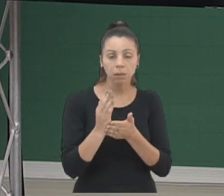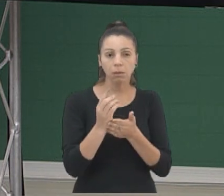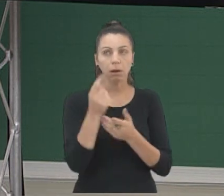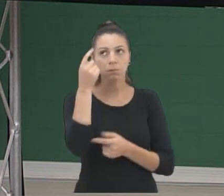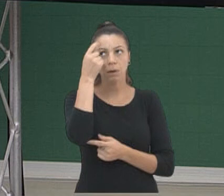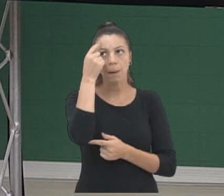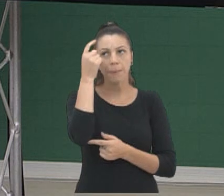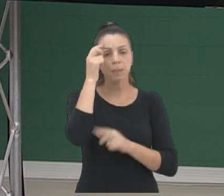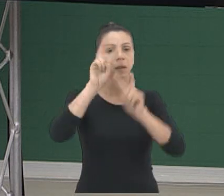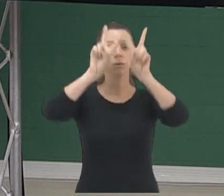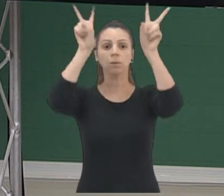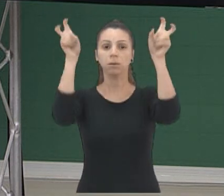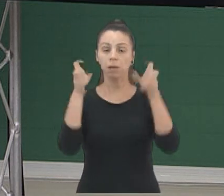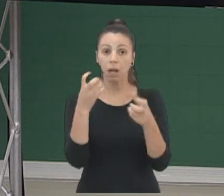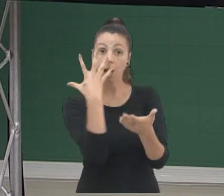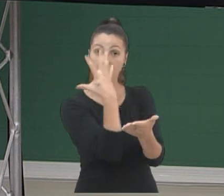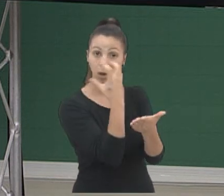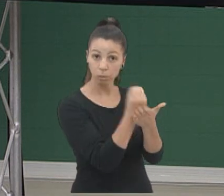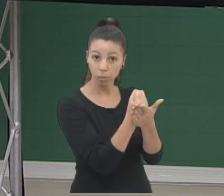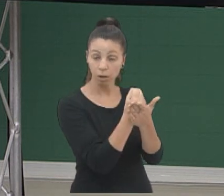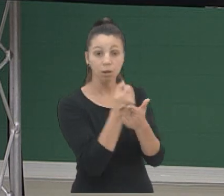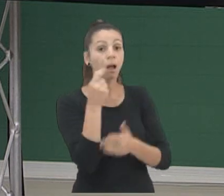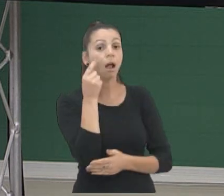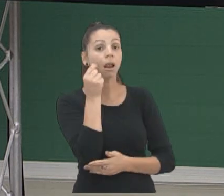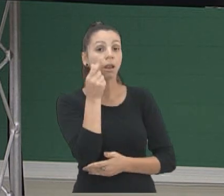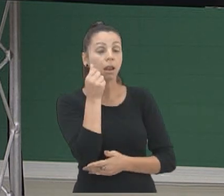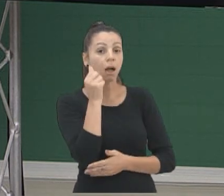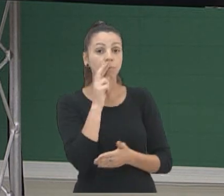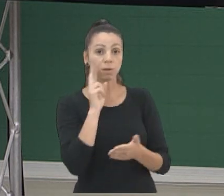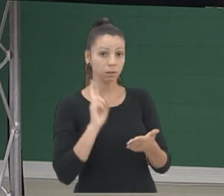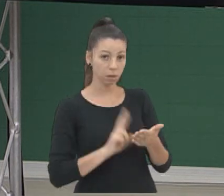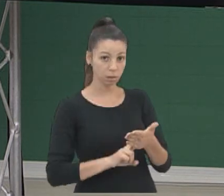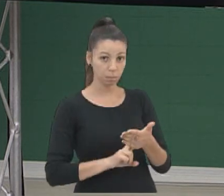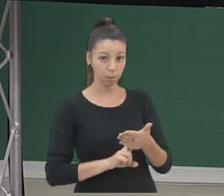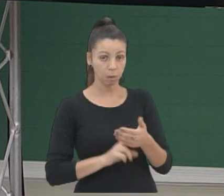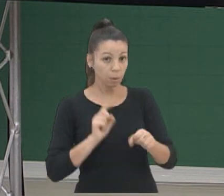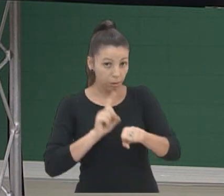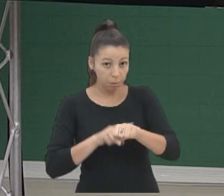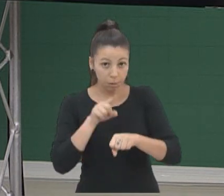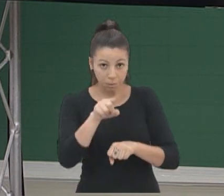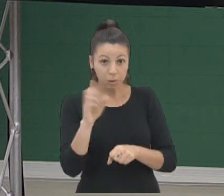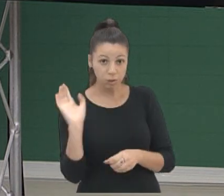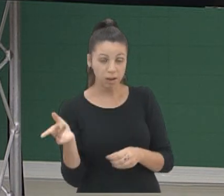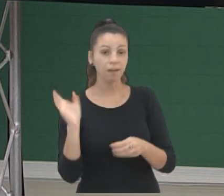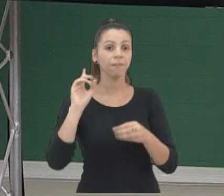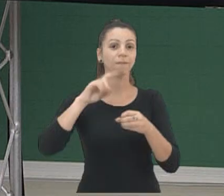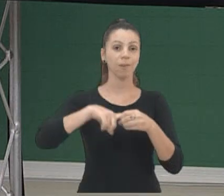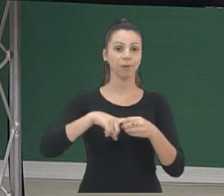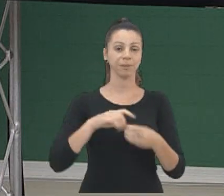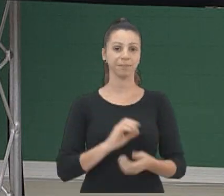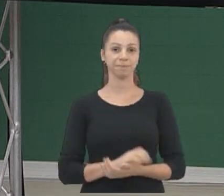você pense sobre isso e anote aí a lápis essas respostinhas. Um tempinho para você e a gente volta.